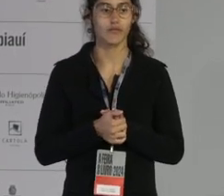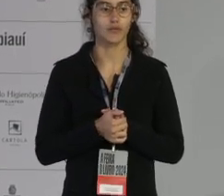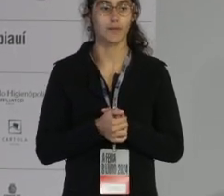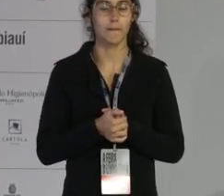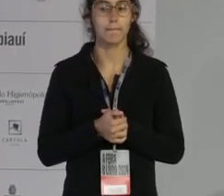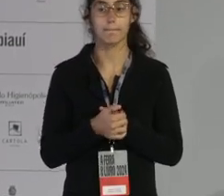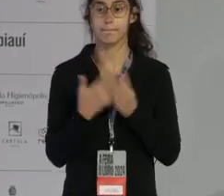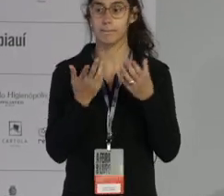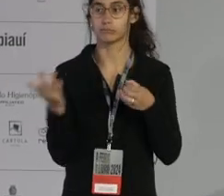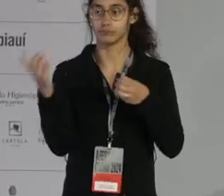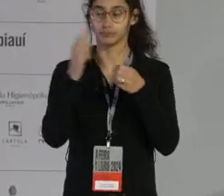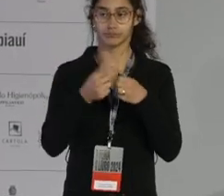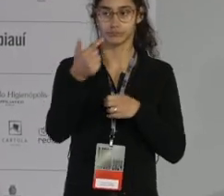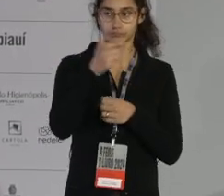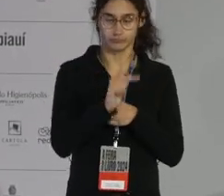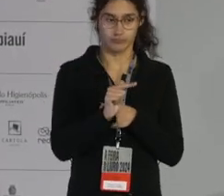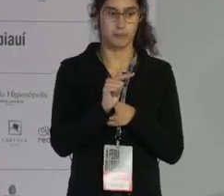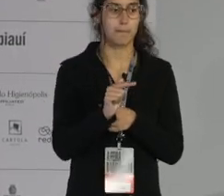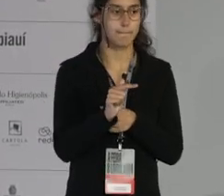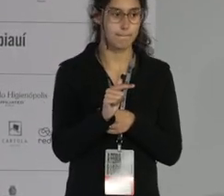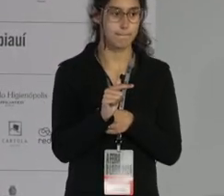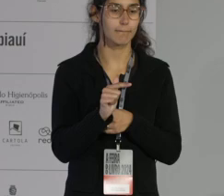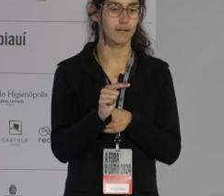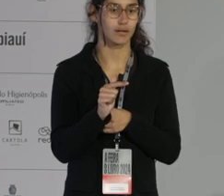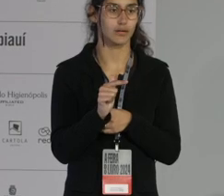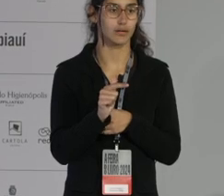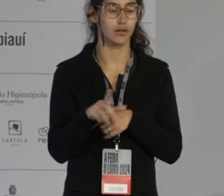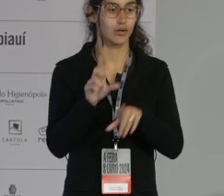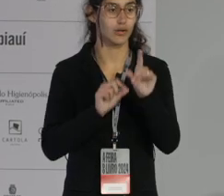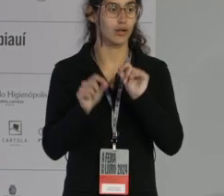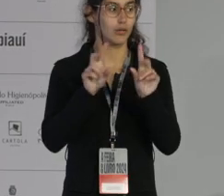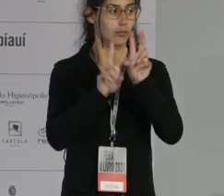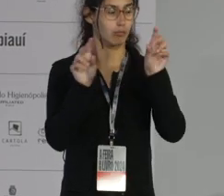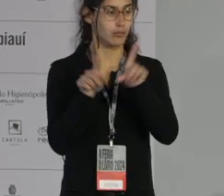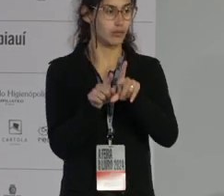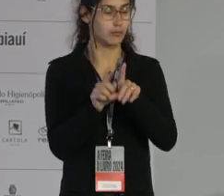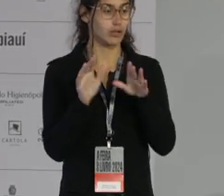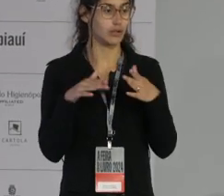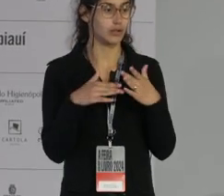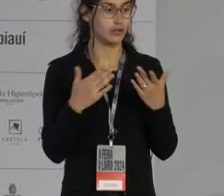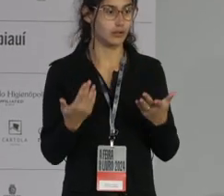daí voltou para esse... Escolhemos esse título e daí